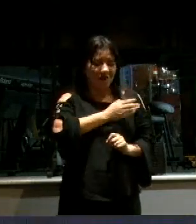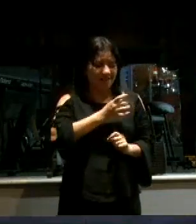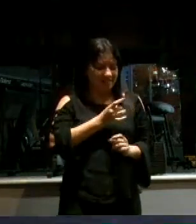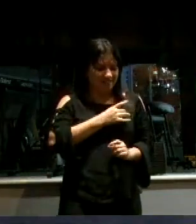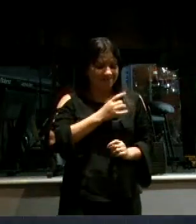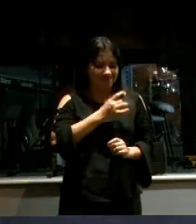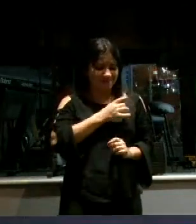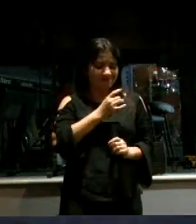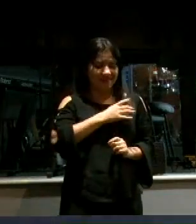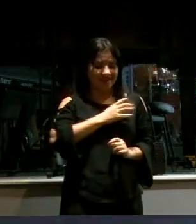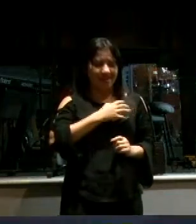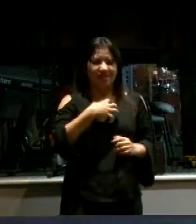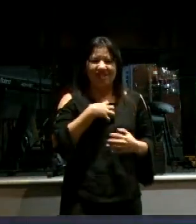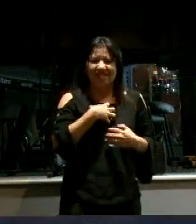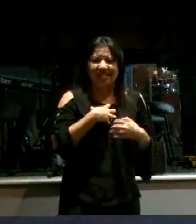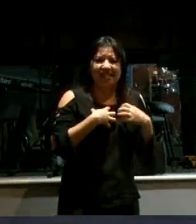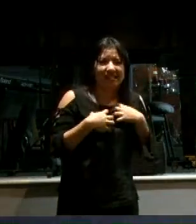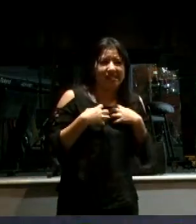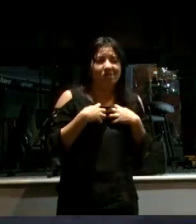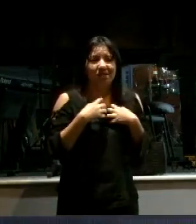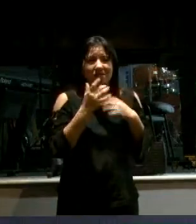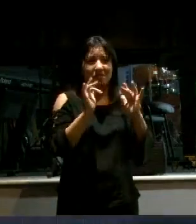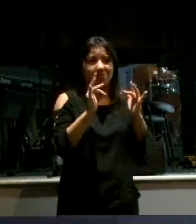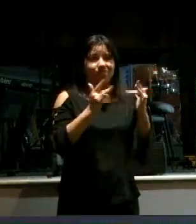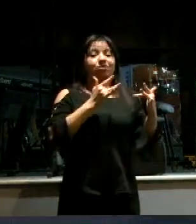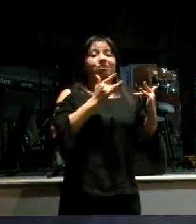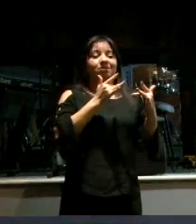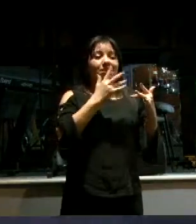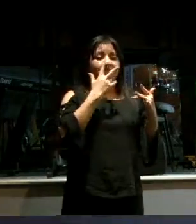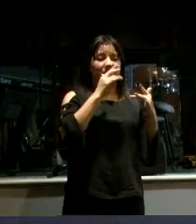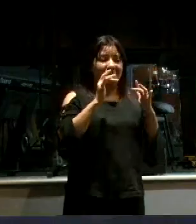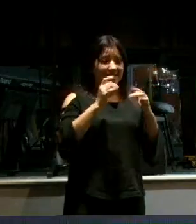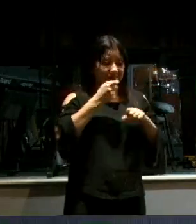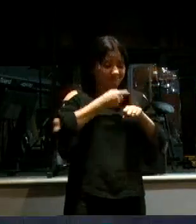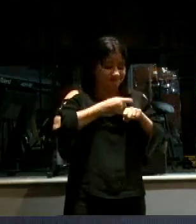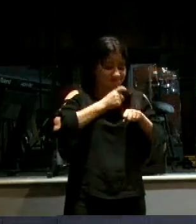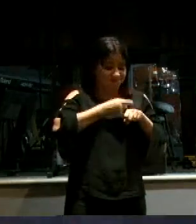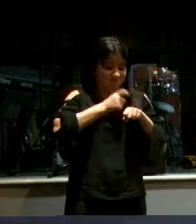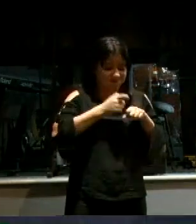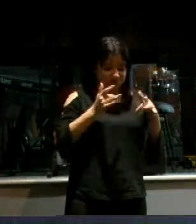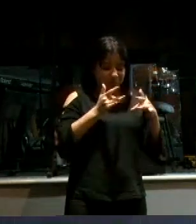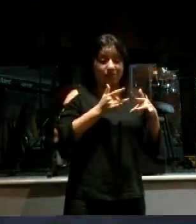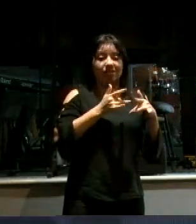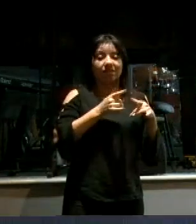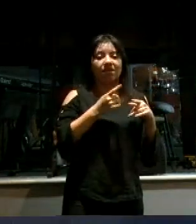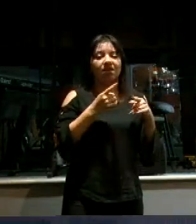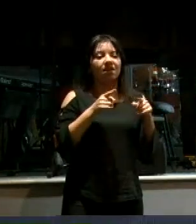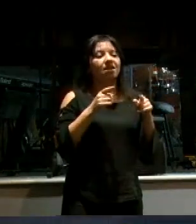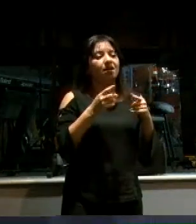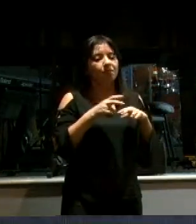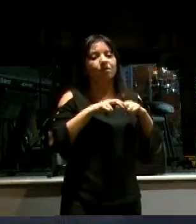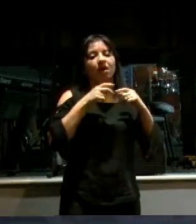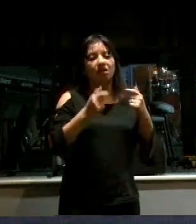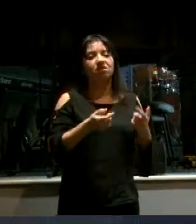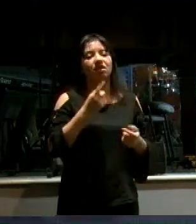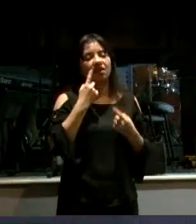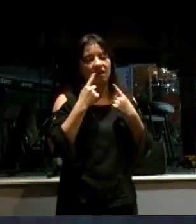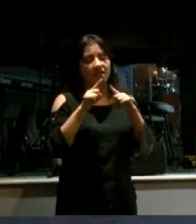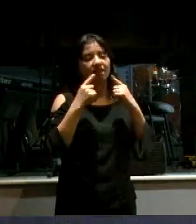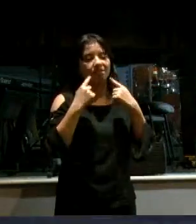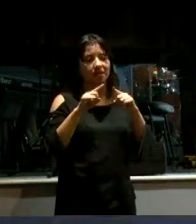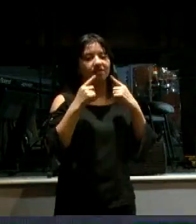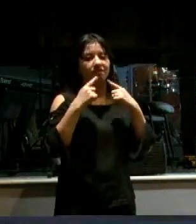com sentimento de abandono. E por isso murmuraram. Mas Moisés